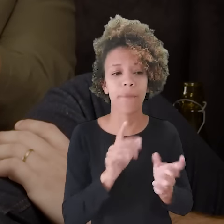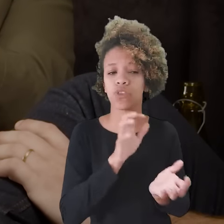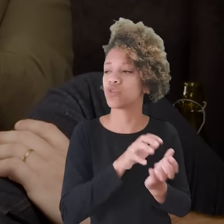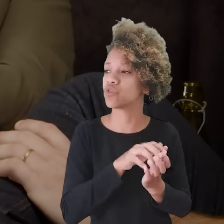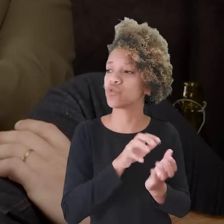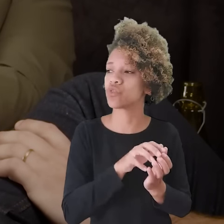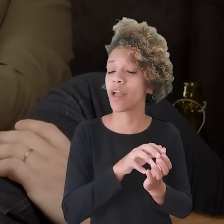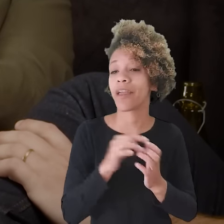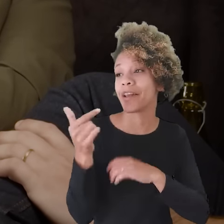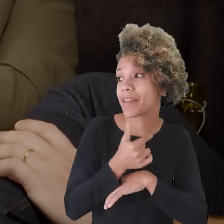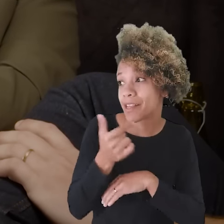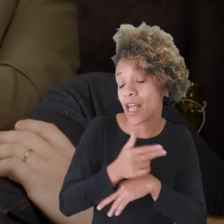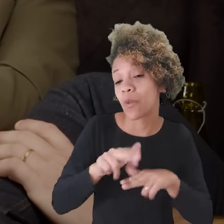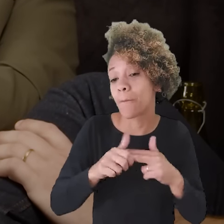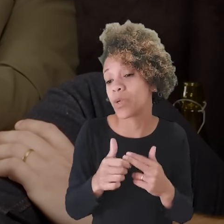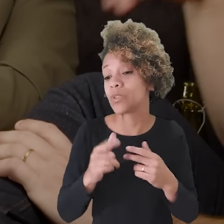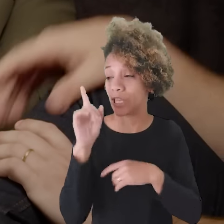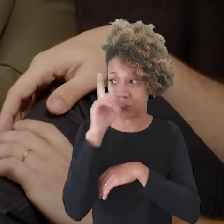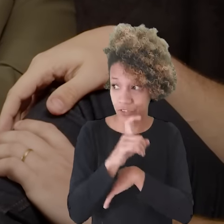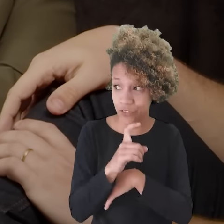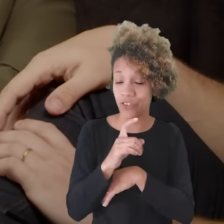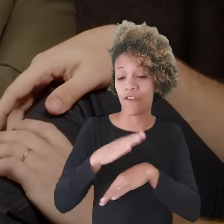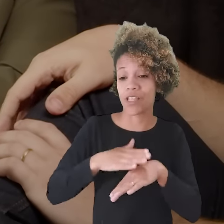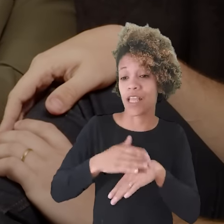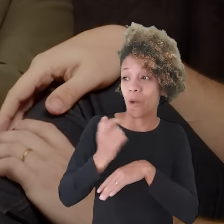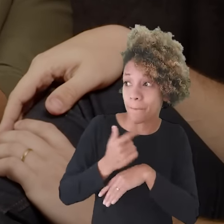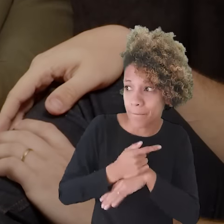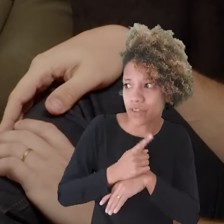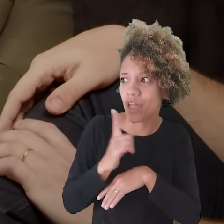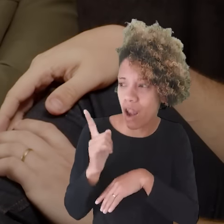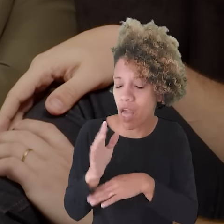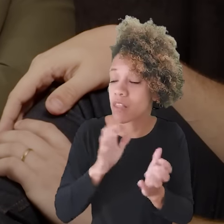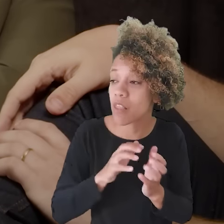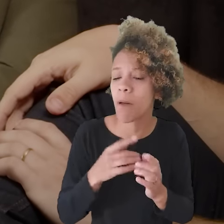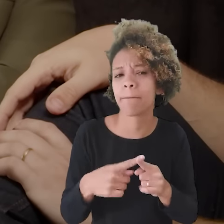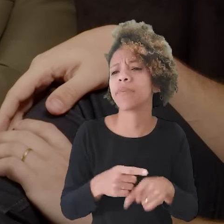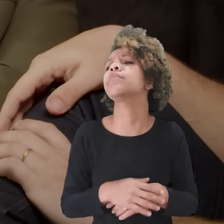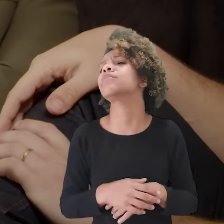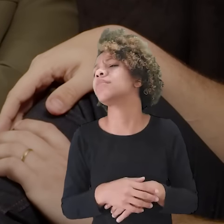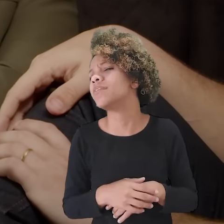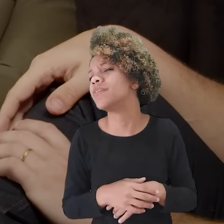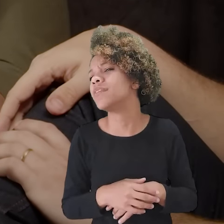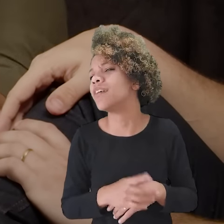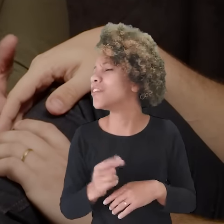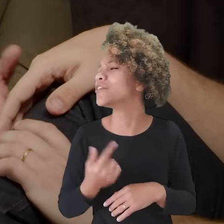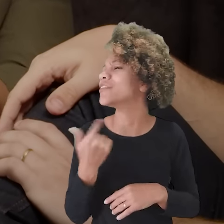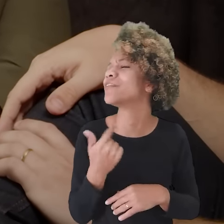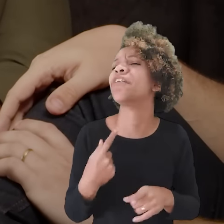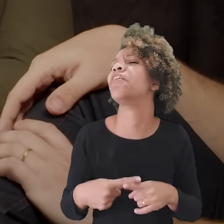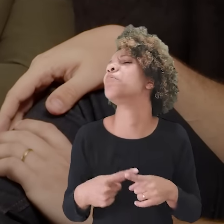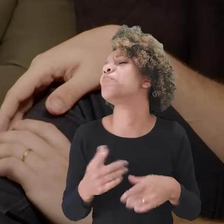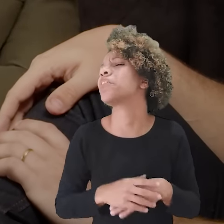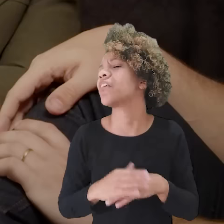ele é engraçado então por isso que é tão difícil até fazer comédia no Recife era no início que o cara fala meu irmão a gente é muito